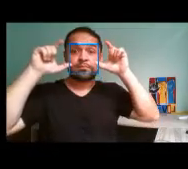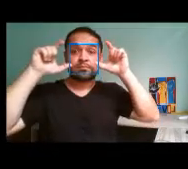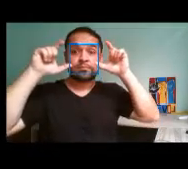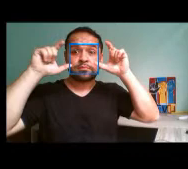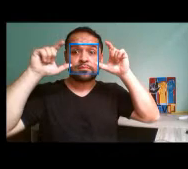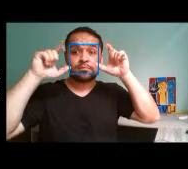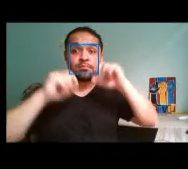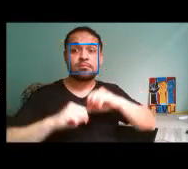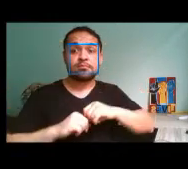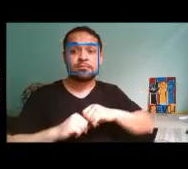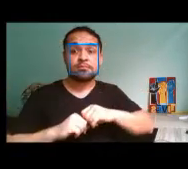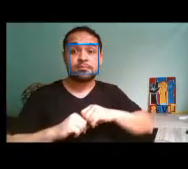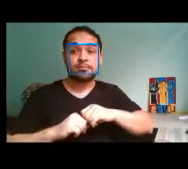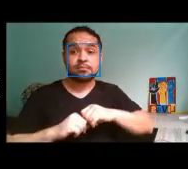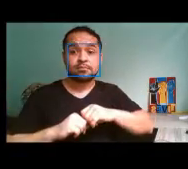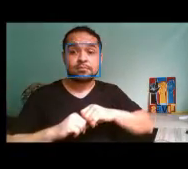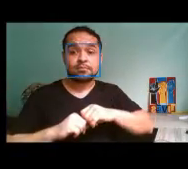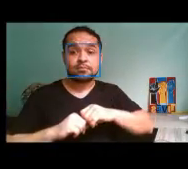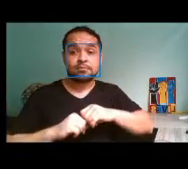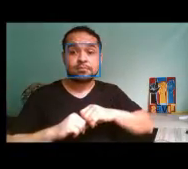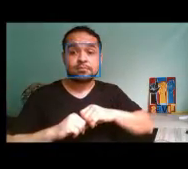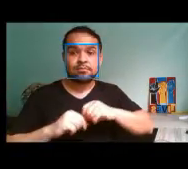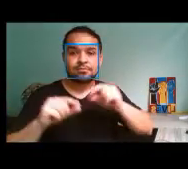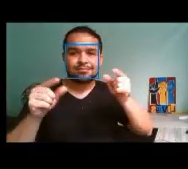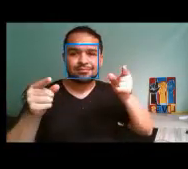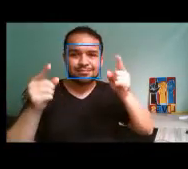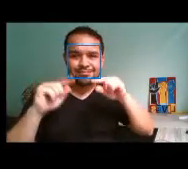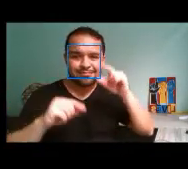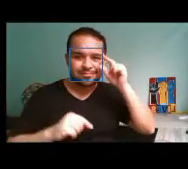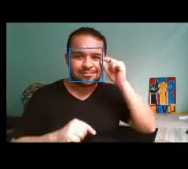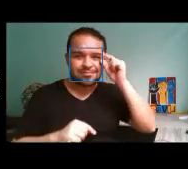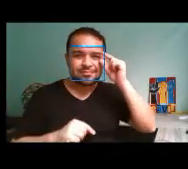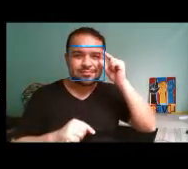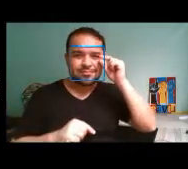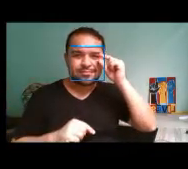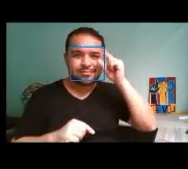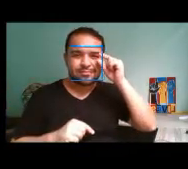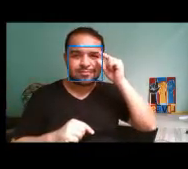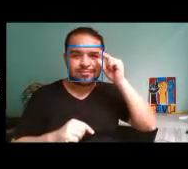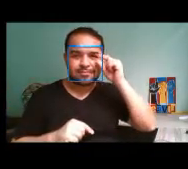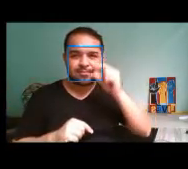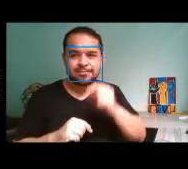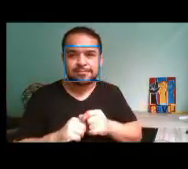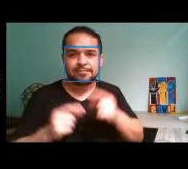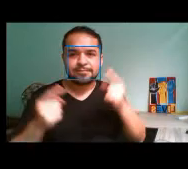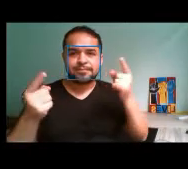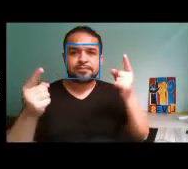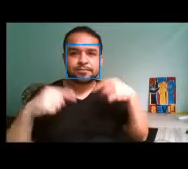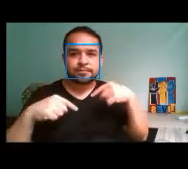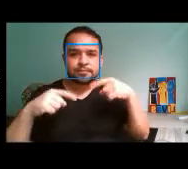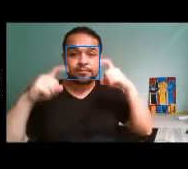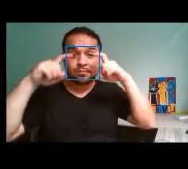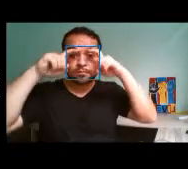franzida, olhos arregalados, clique do olhar, sobrancelha